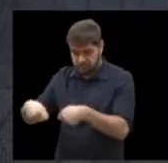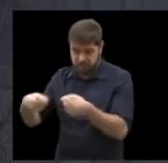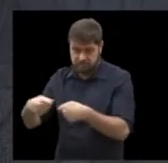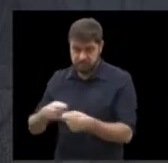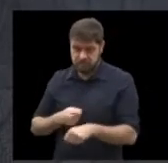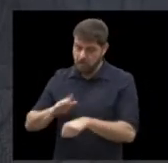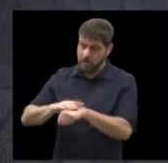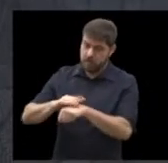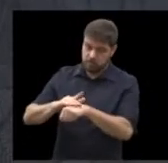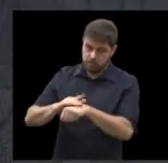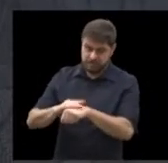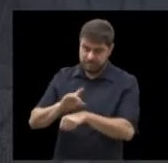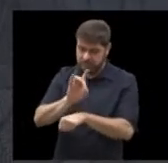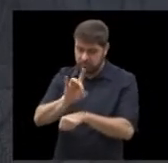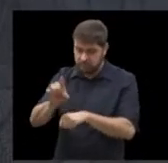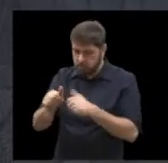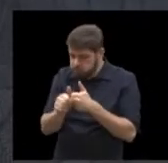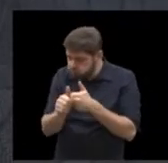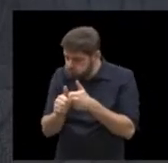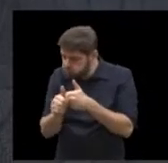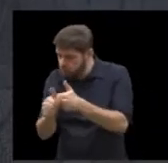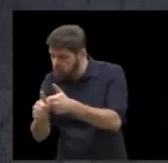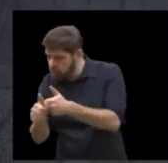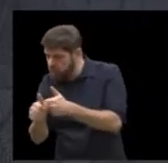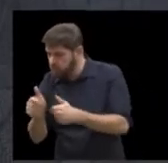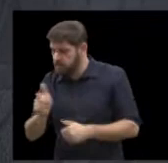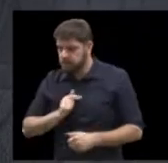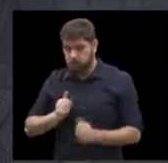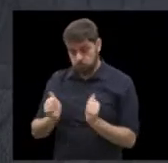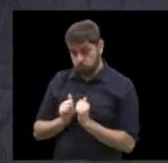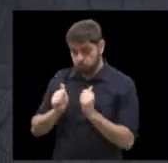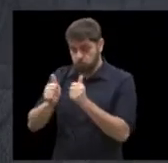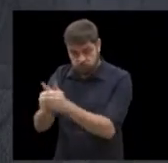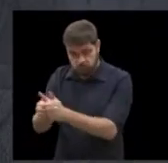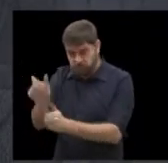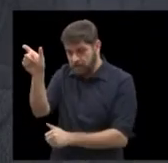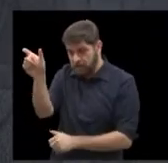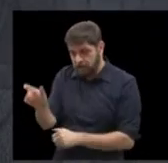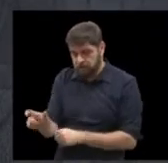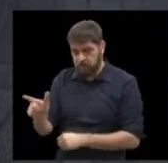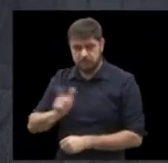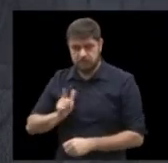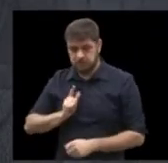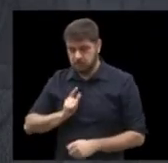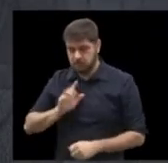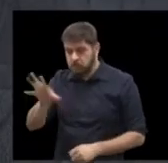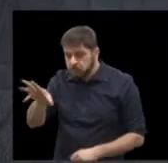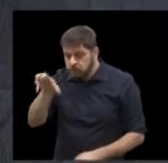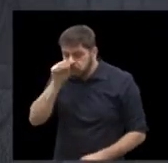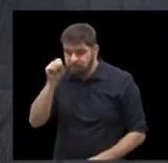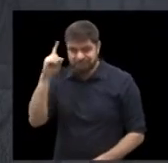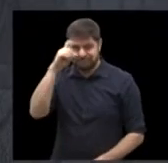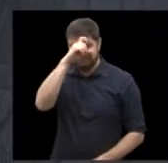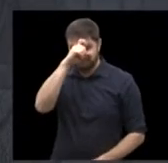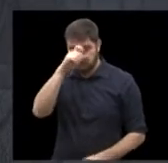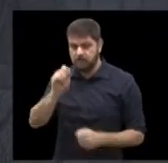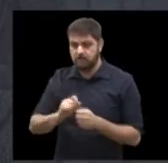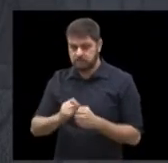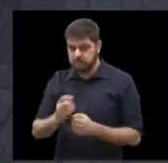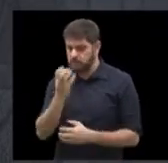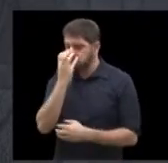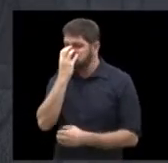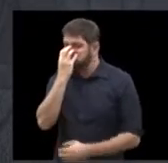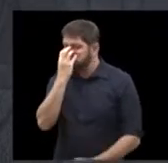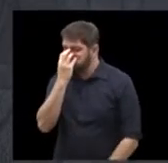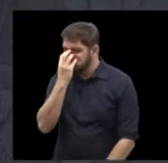toda doença você tem que acompanhar, porque às vezes você tem paralelos. Se o paciente está tendo dificuldade respiratória, tem que colocar um